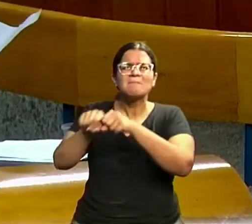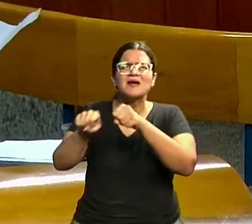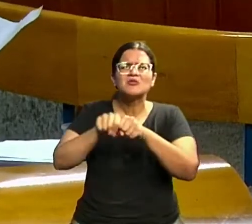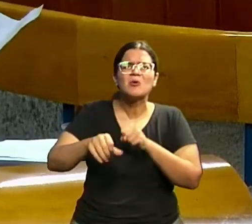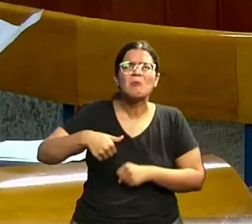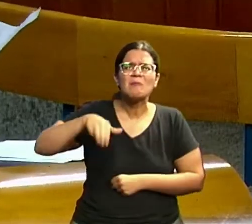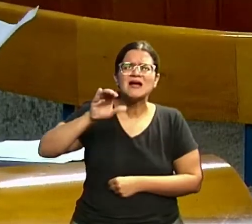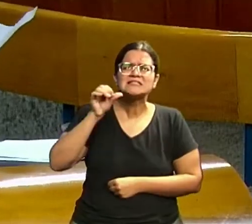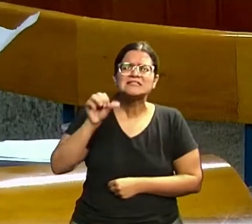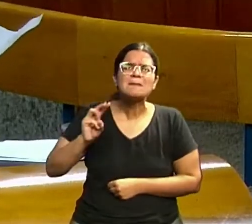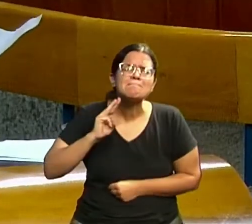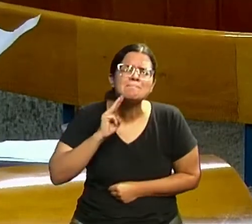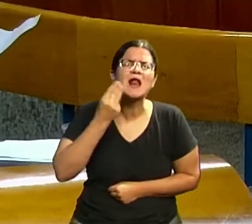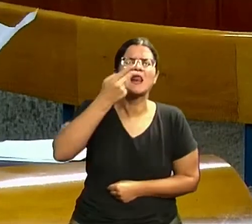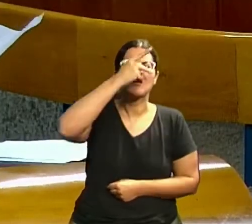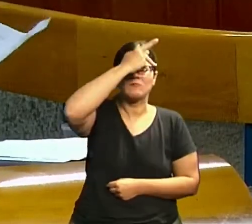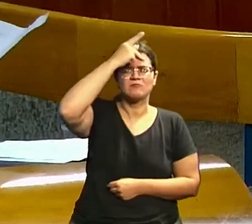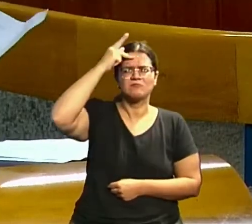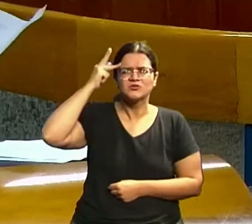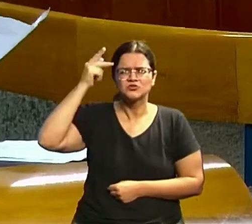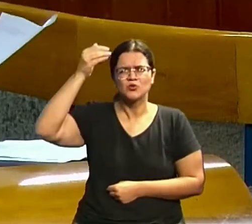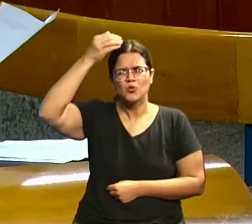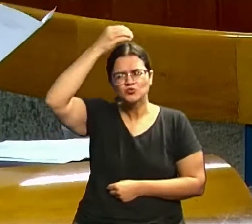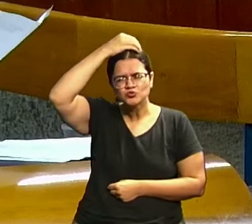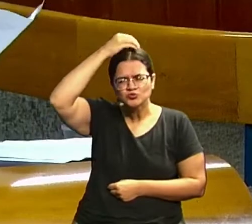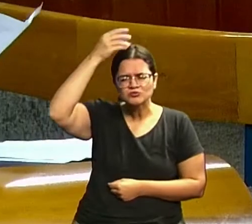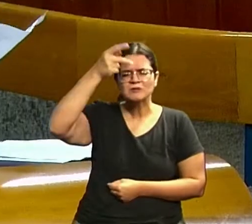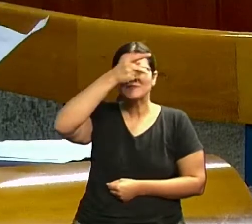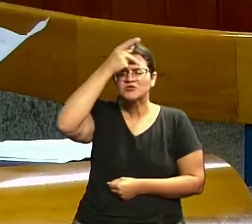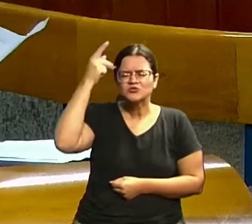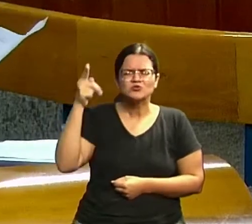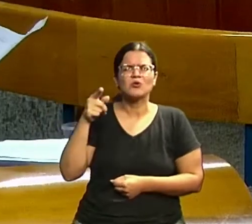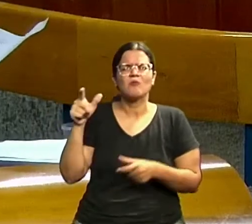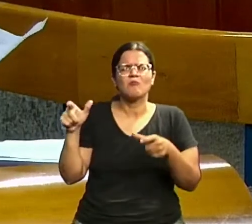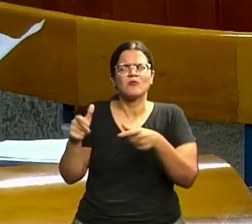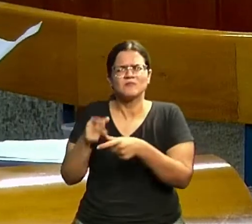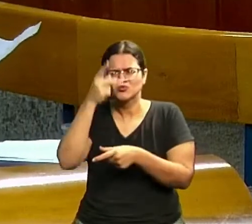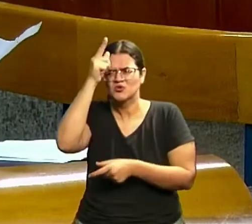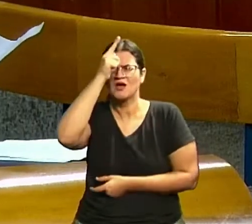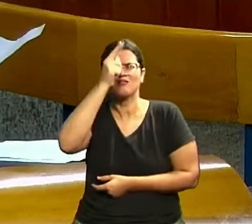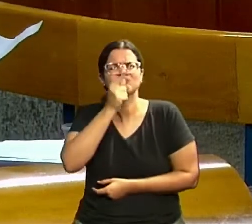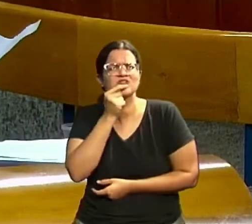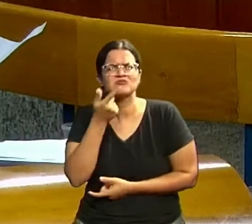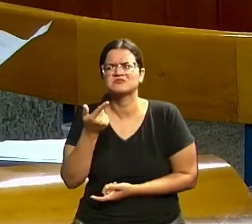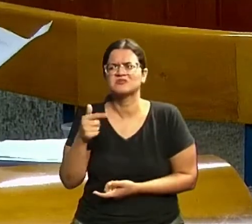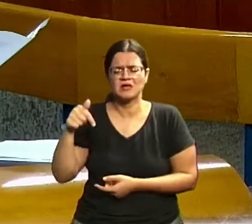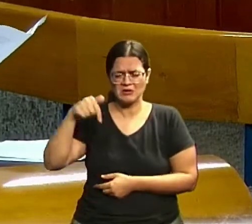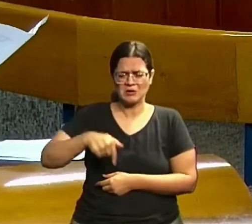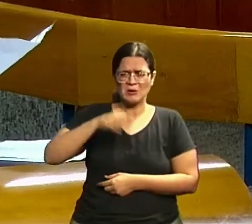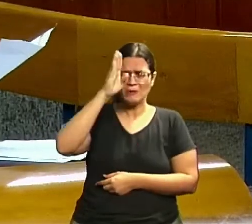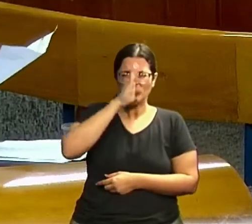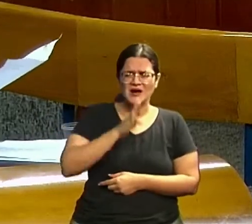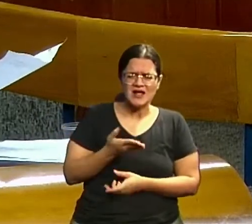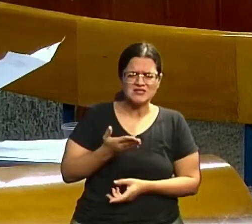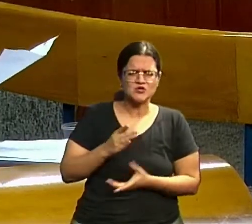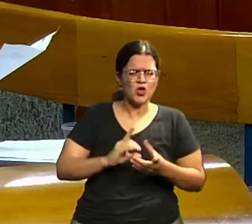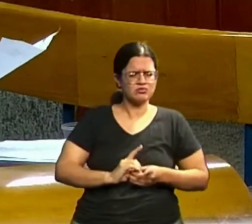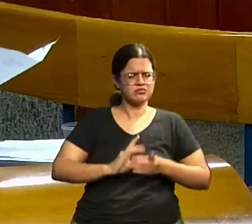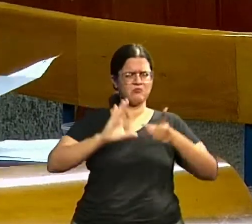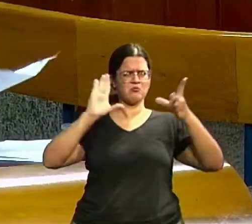6 milhões de judeus, pessoas da minoria e pessoas inocentes. E no país brasileiro,